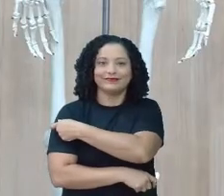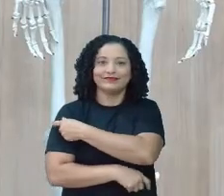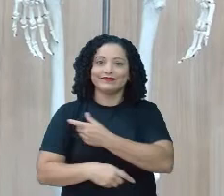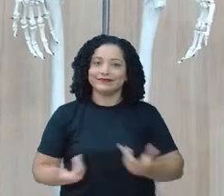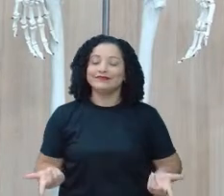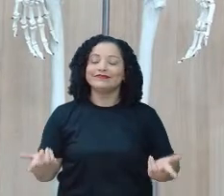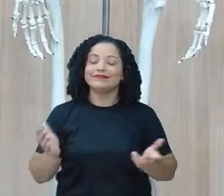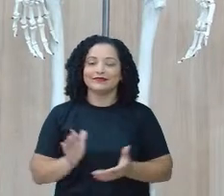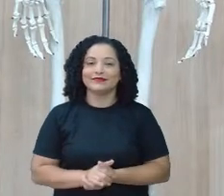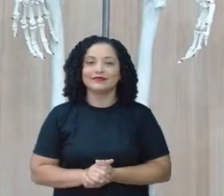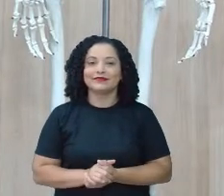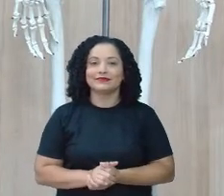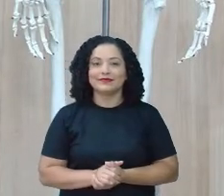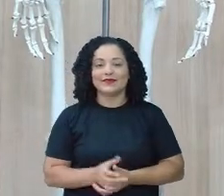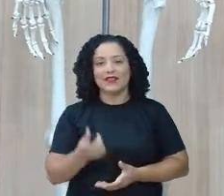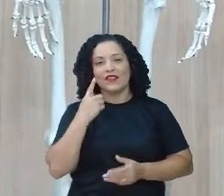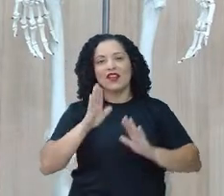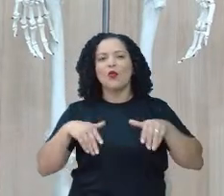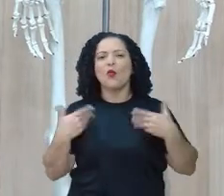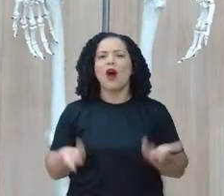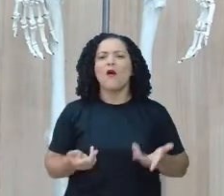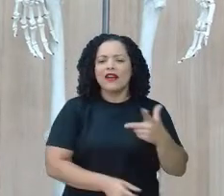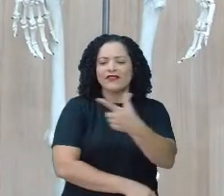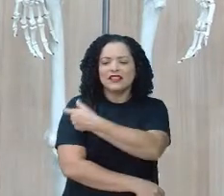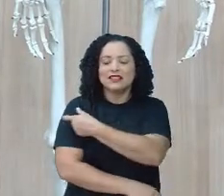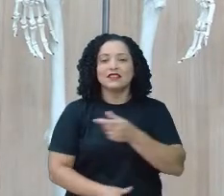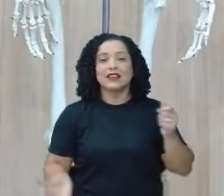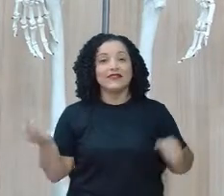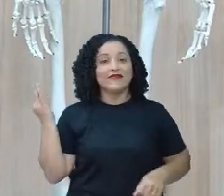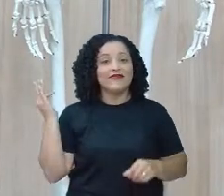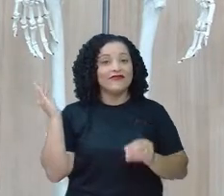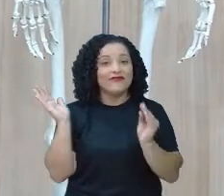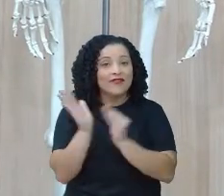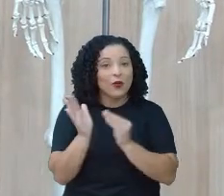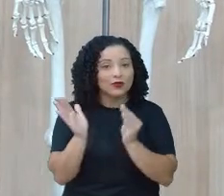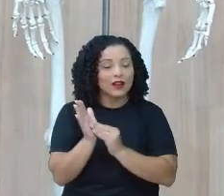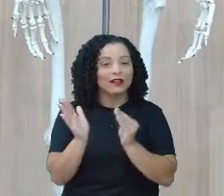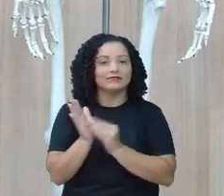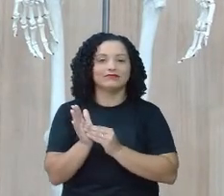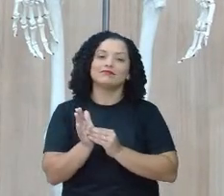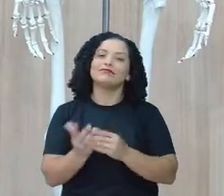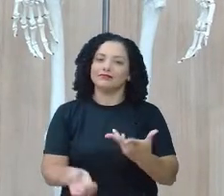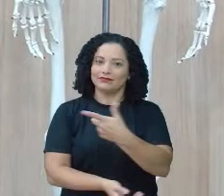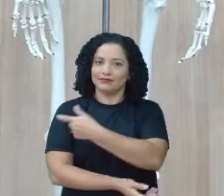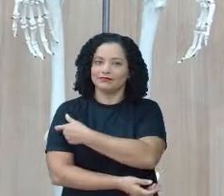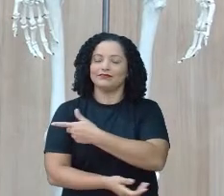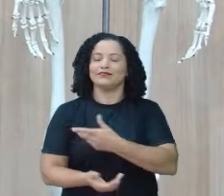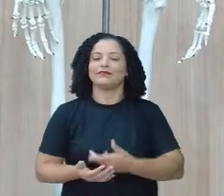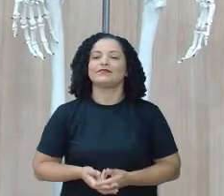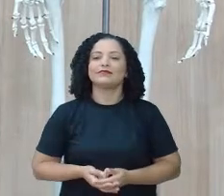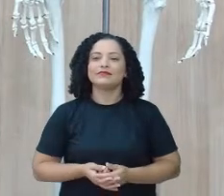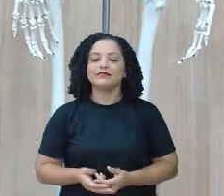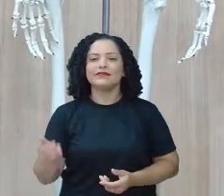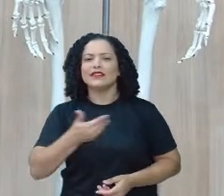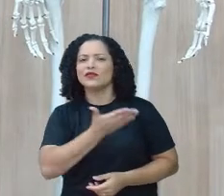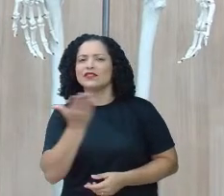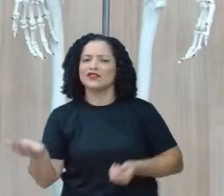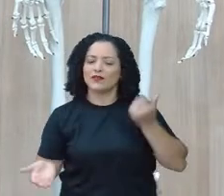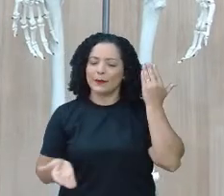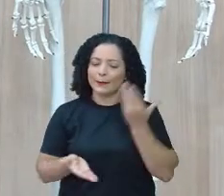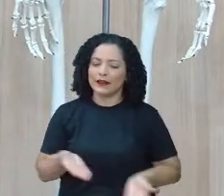de vocês. Vão ver qual é a vacina que vocês estão faltando e vão vacinar. Mas se por acaso vocês